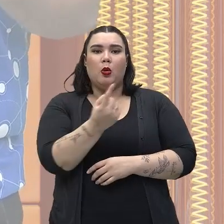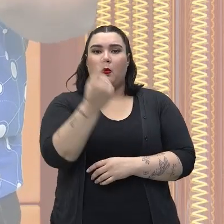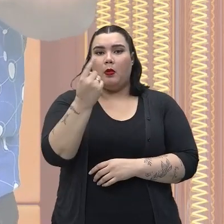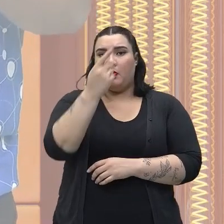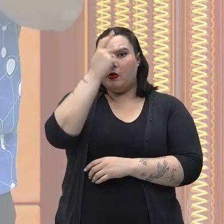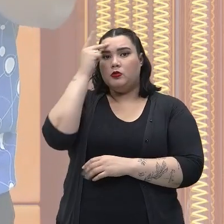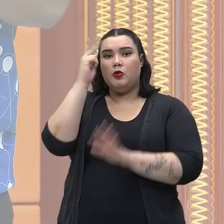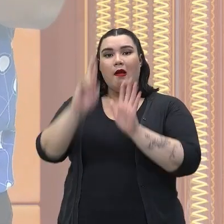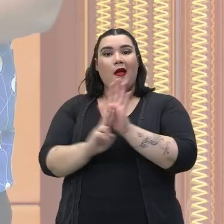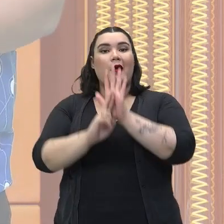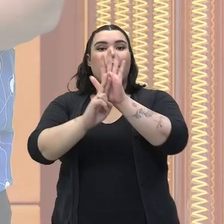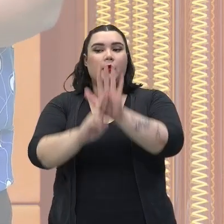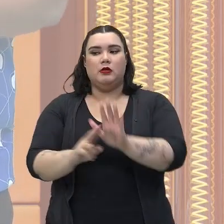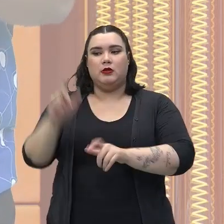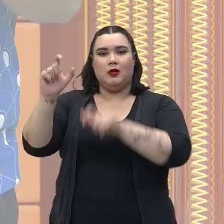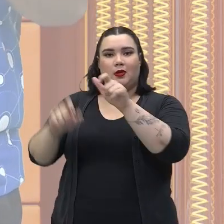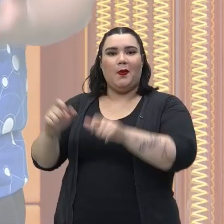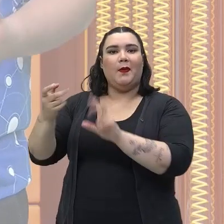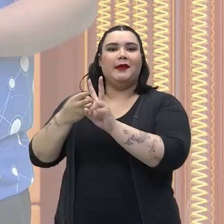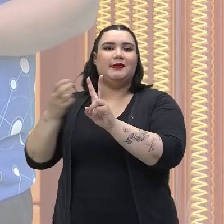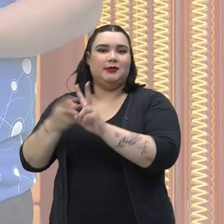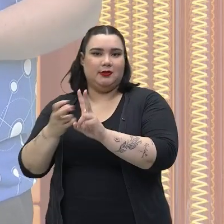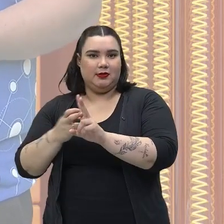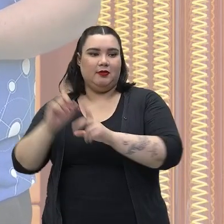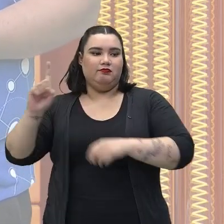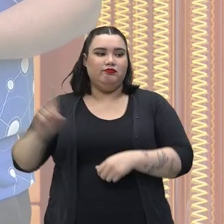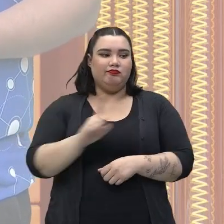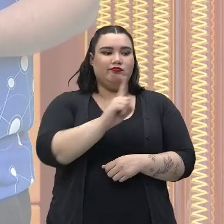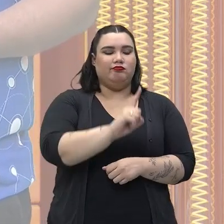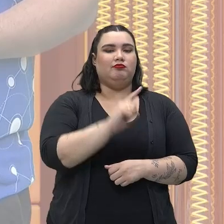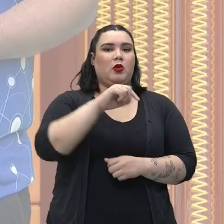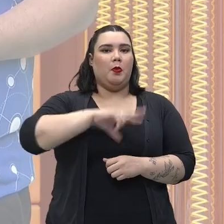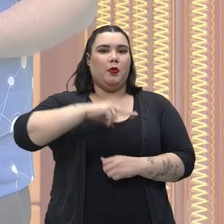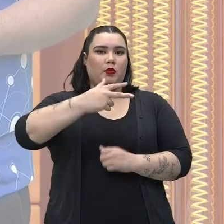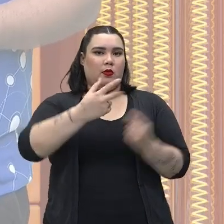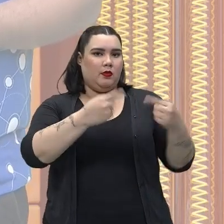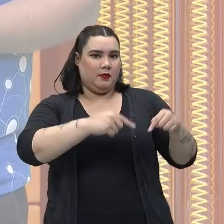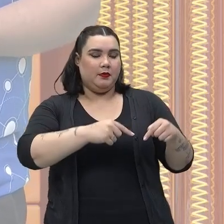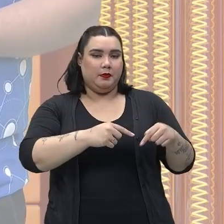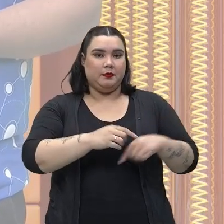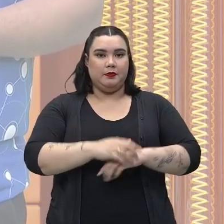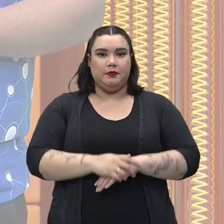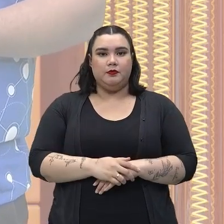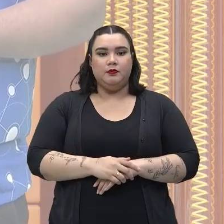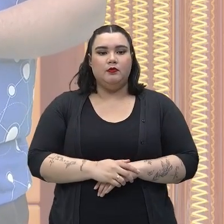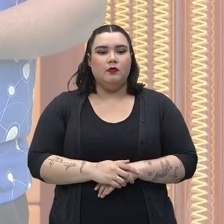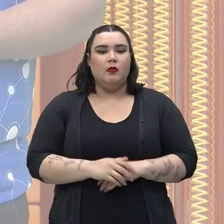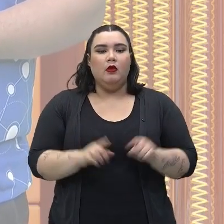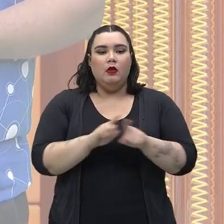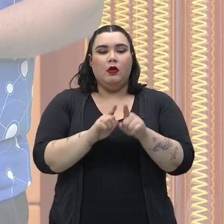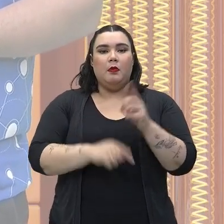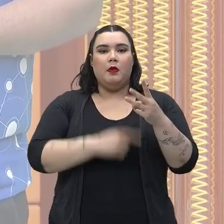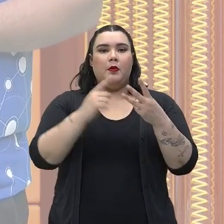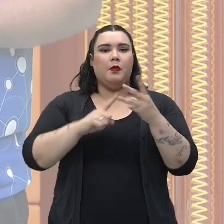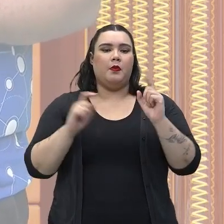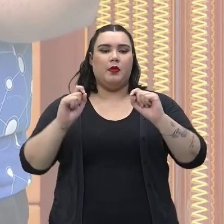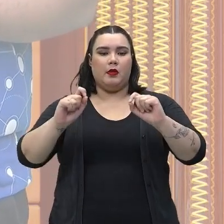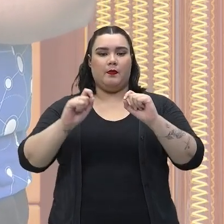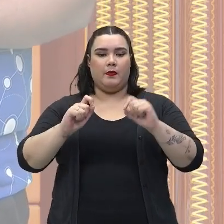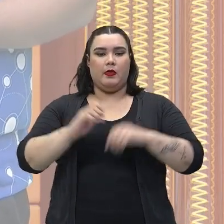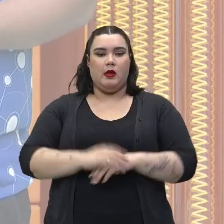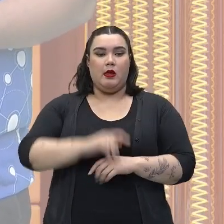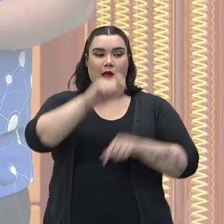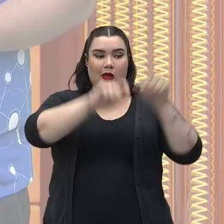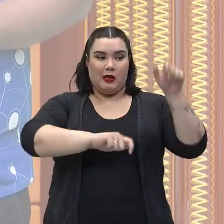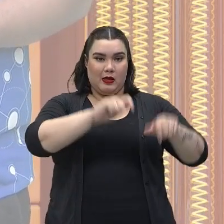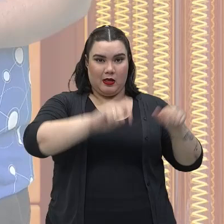todas as medidas que estão sendo colocadas em vigor pelo Diretório dos Índios. Vamos ter a extinção das missões jesuíticas. Os jesuítas